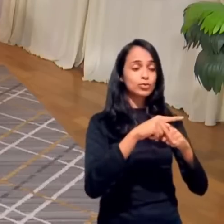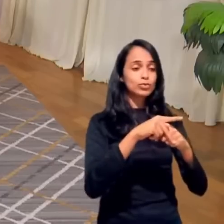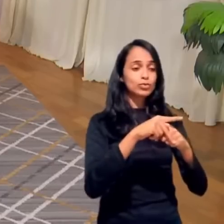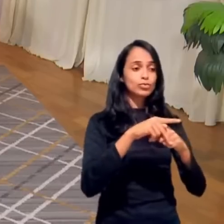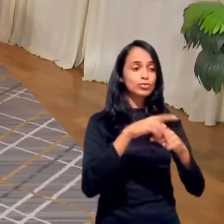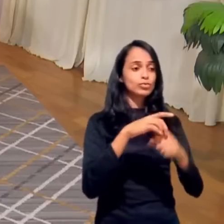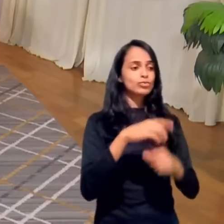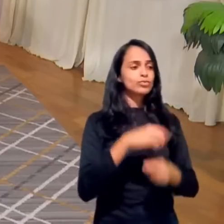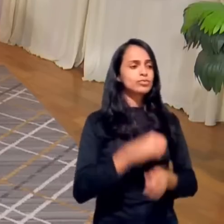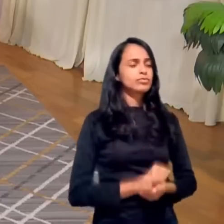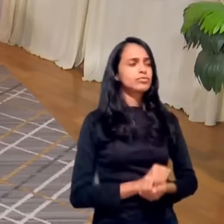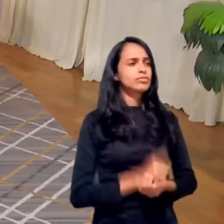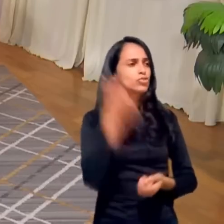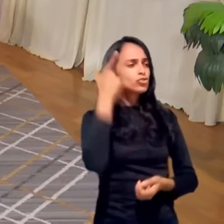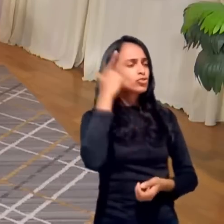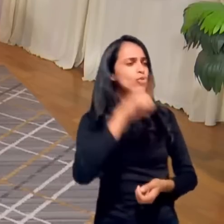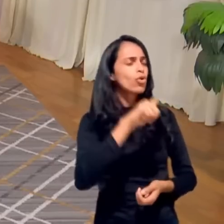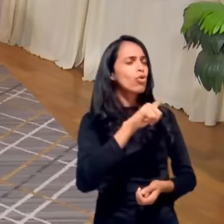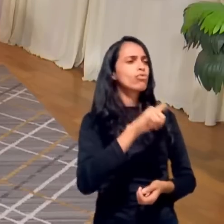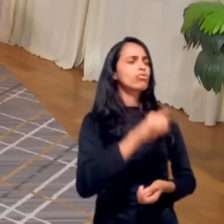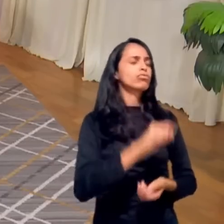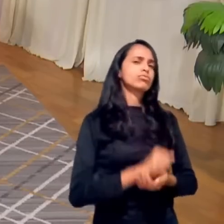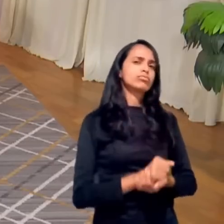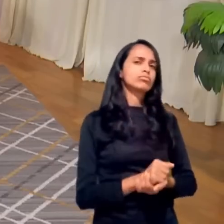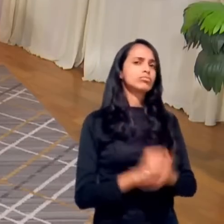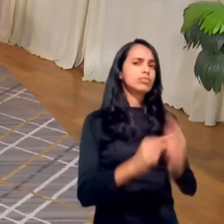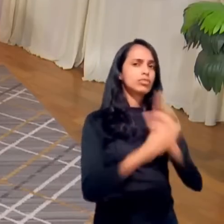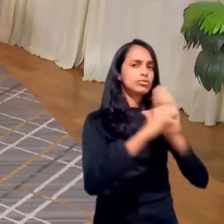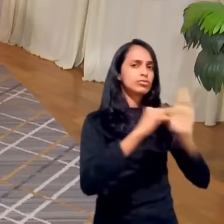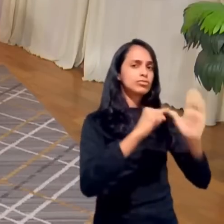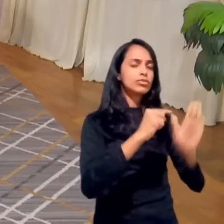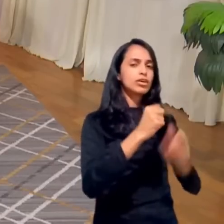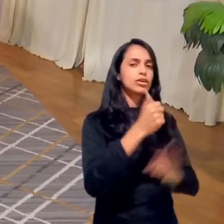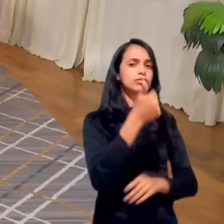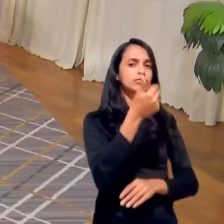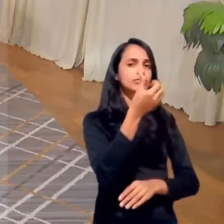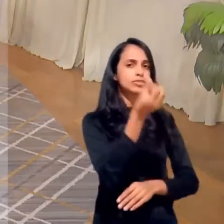uma pergunta. Está no verso 16.